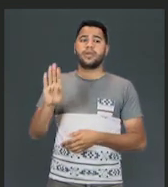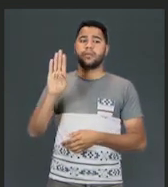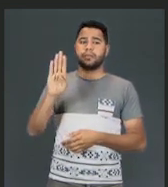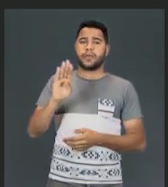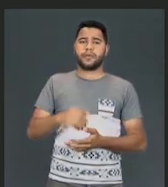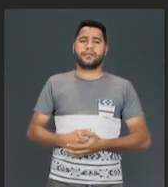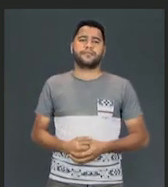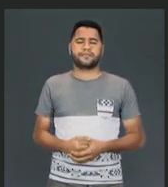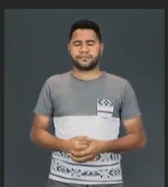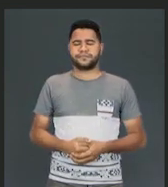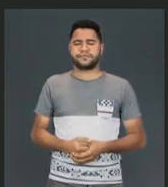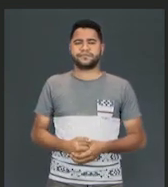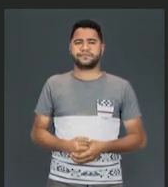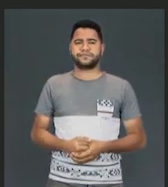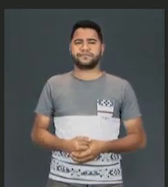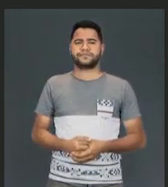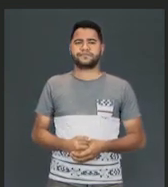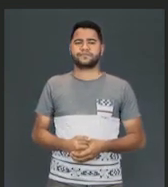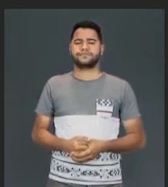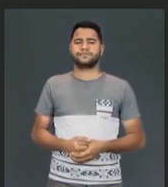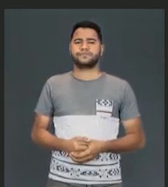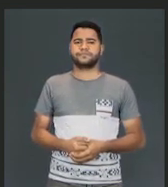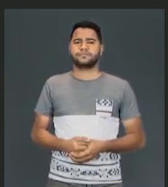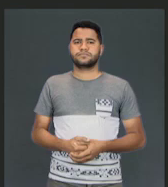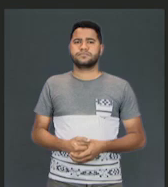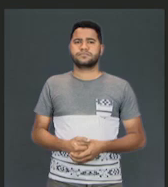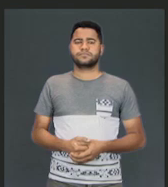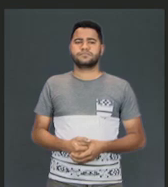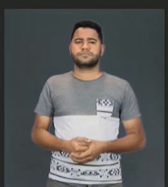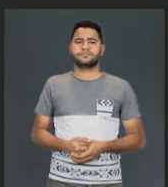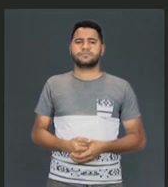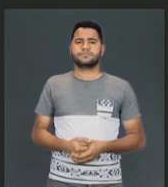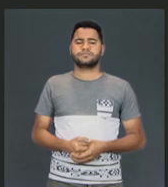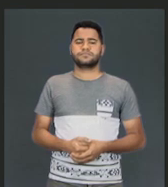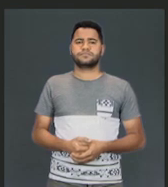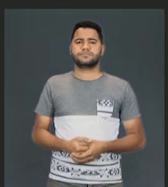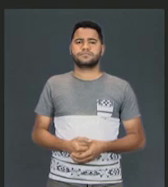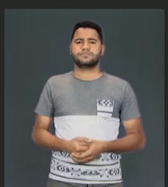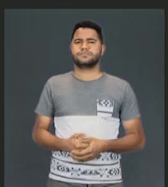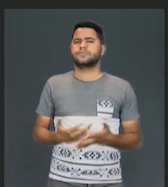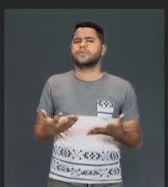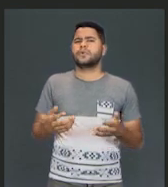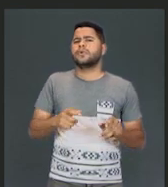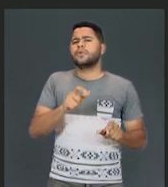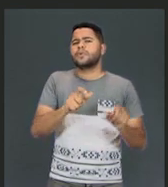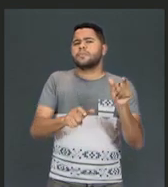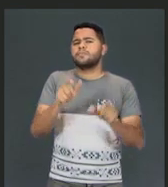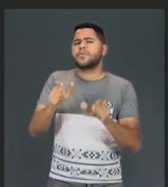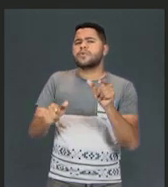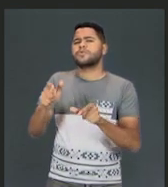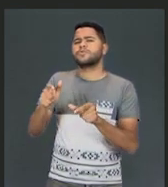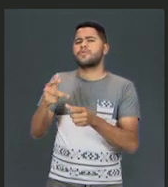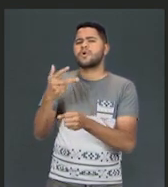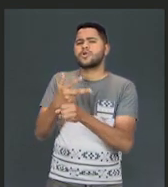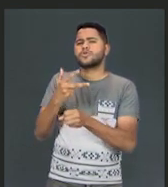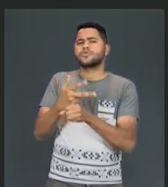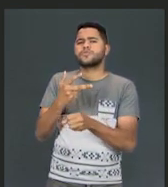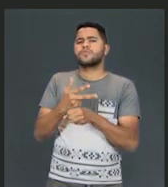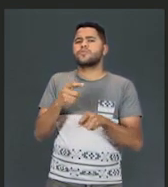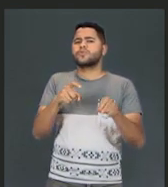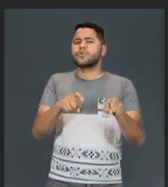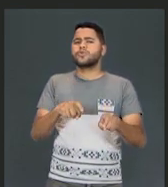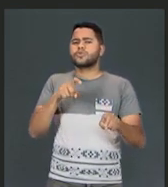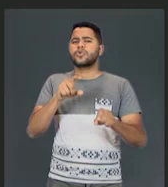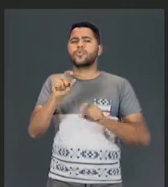elderly people do in Big cities and countries sites então o que que as pessoas idosas tem para fazer no